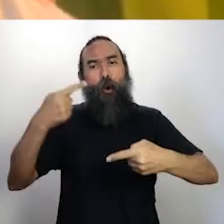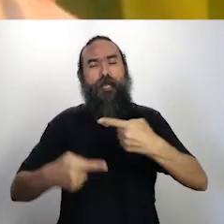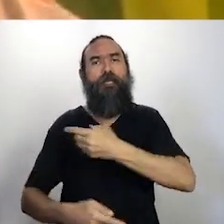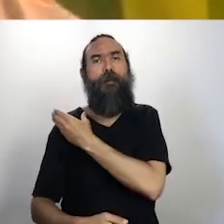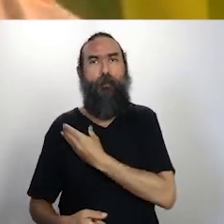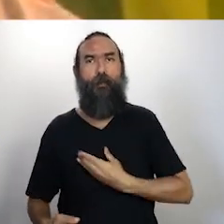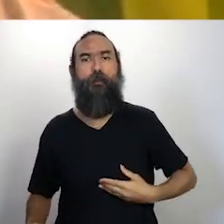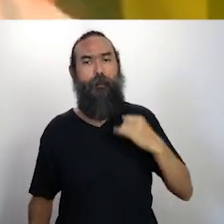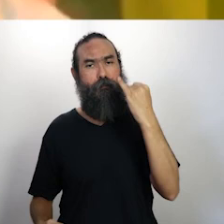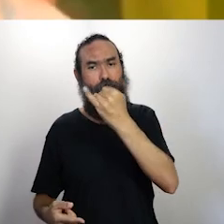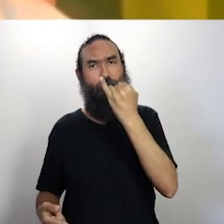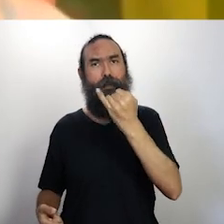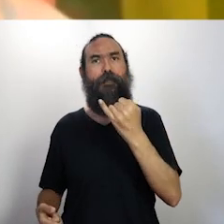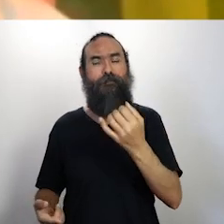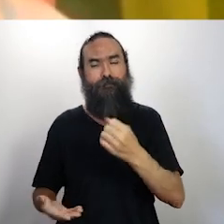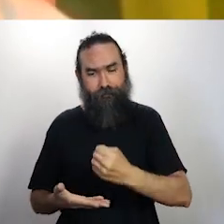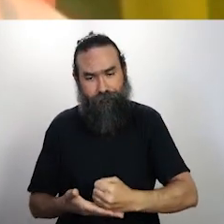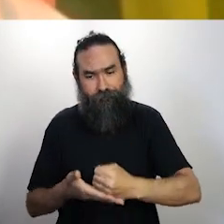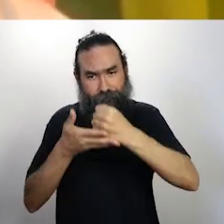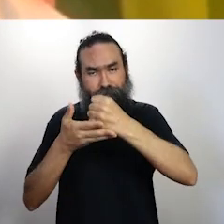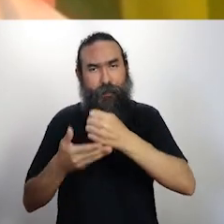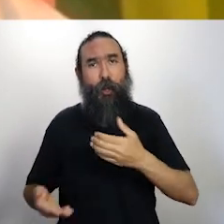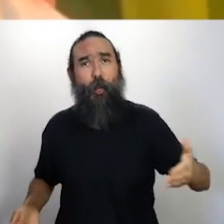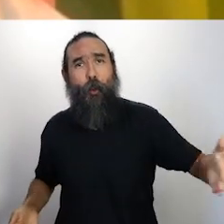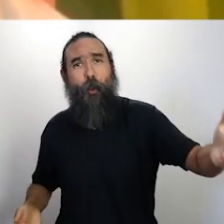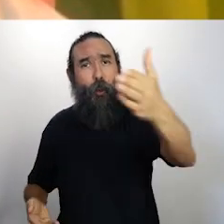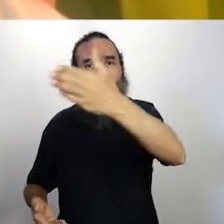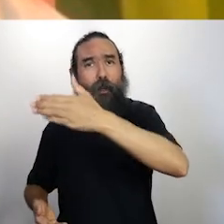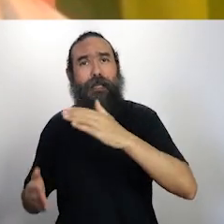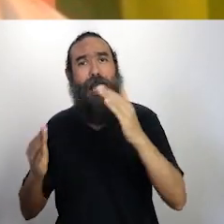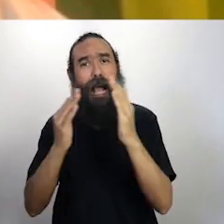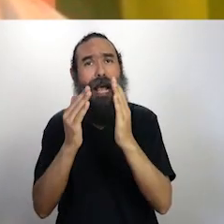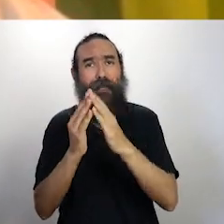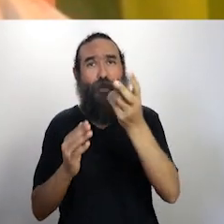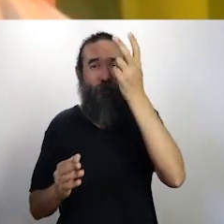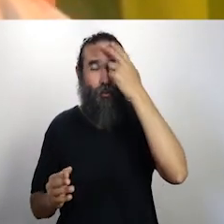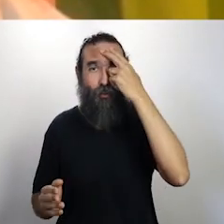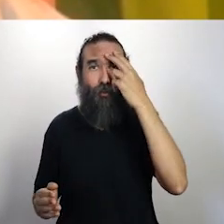fortalecer novamente todos esses pontos que estão aí